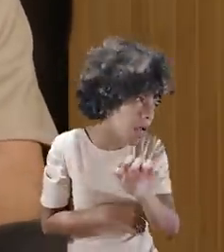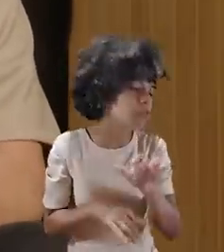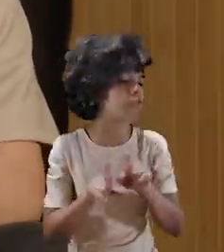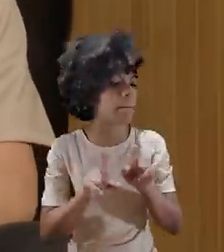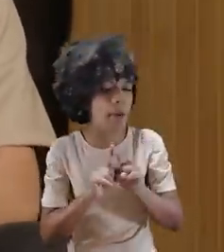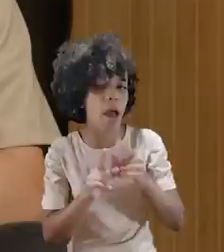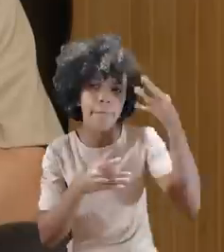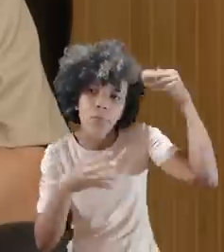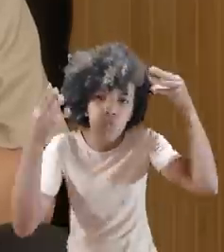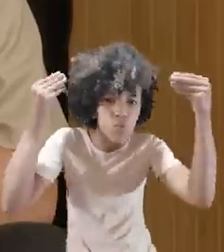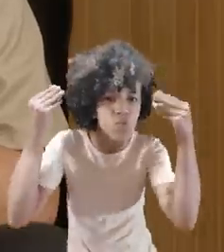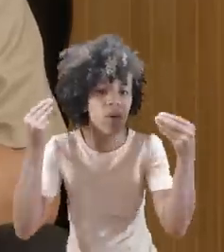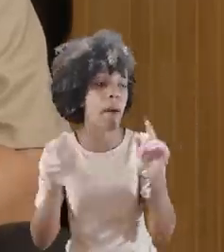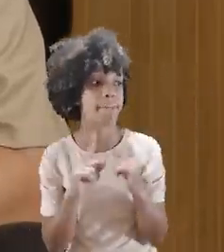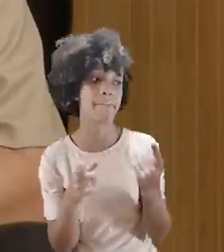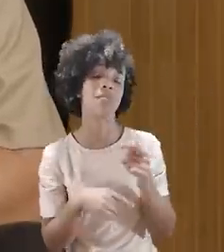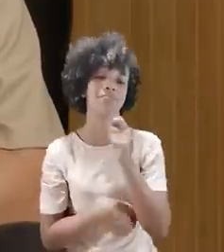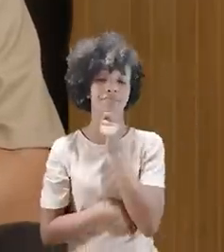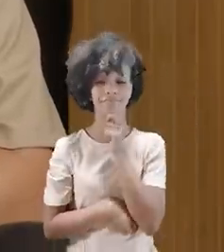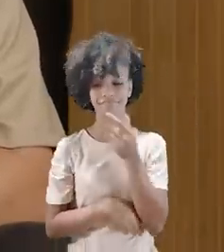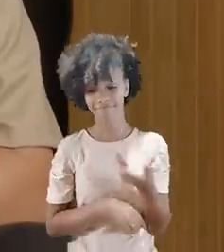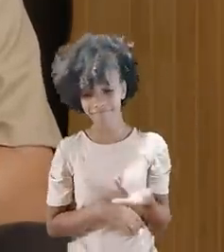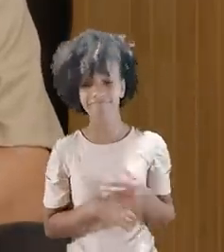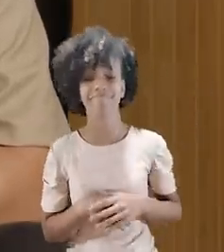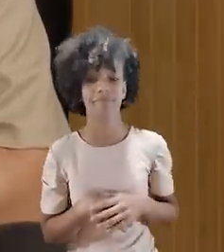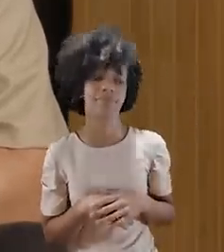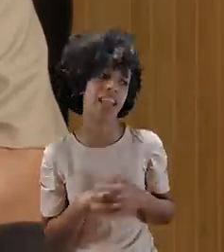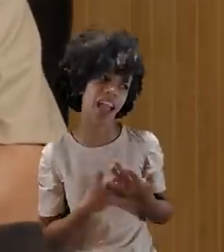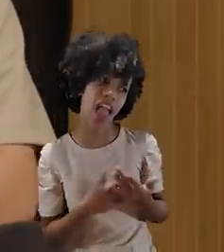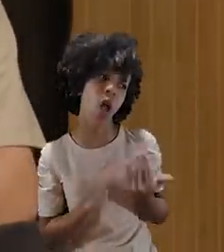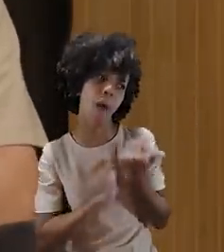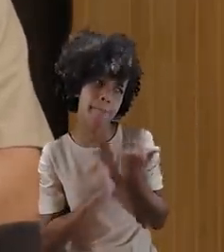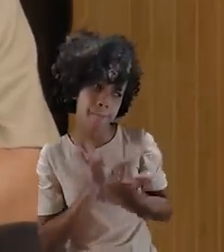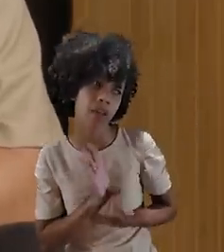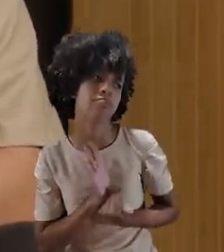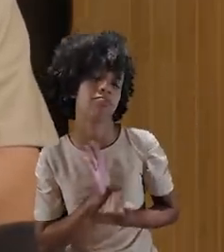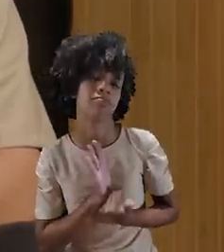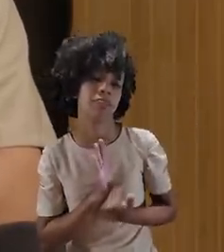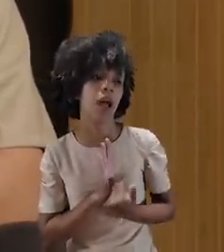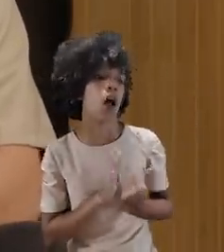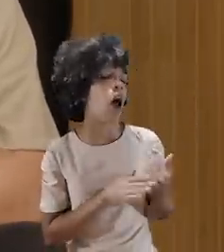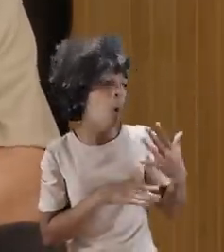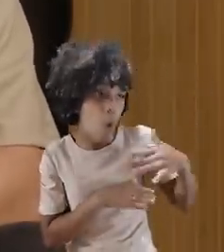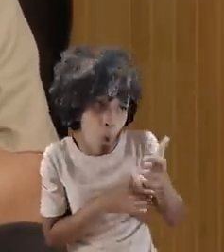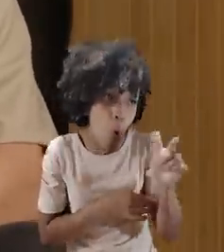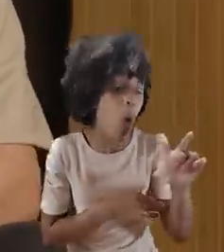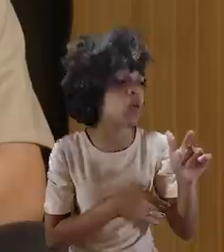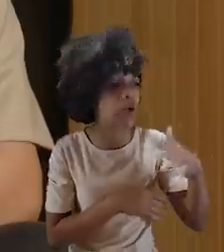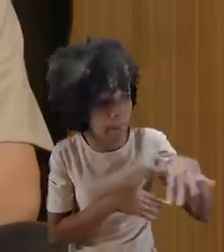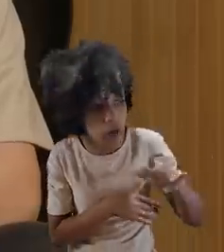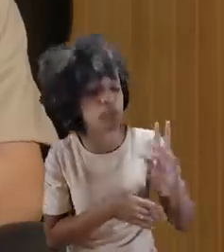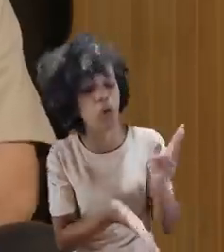cabelo tal mais nada ainda assim isso é uma parcela bem pequena dos Homens A maioria continua na mesma